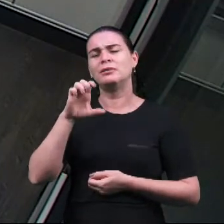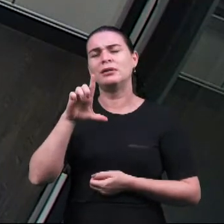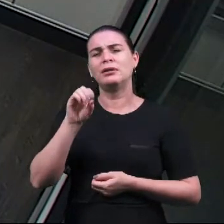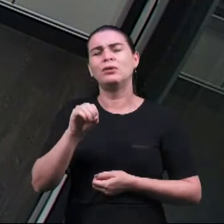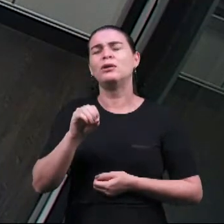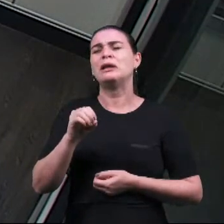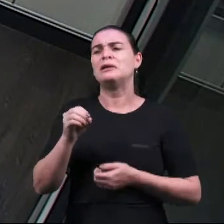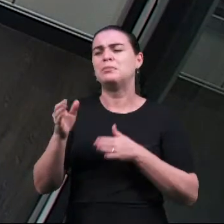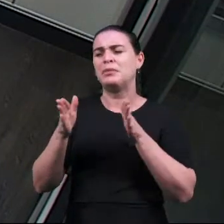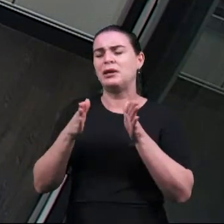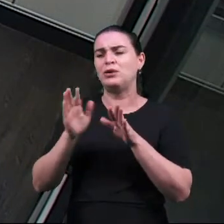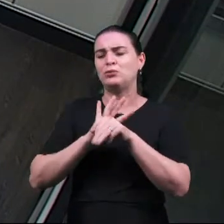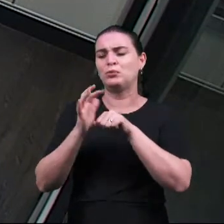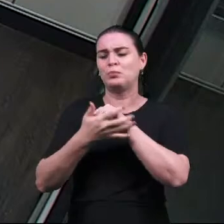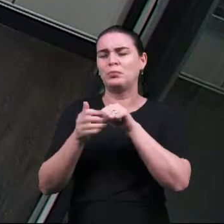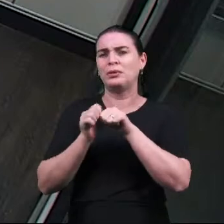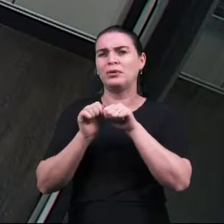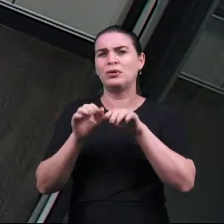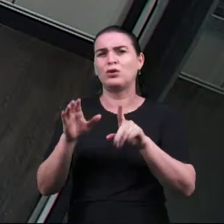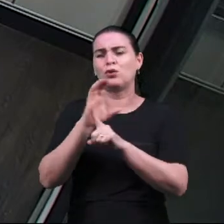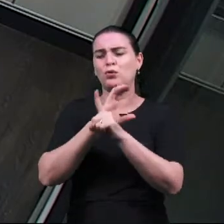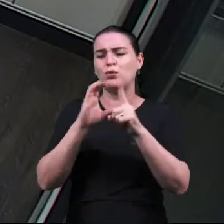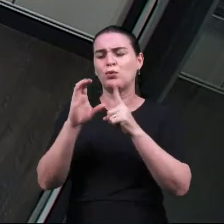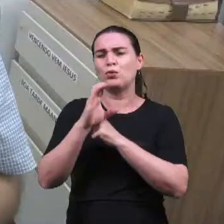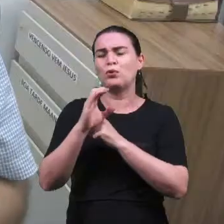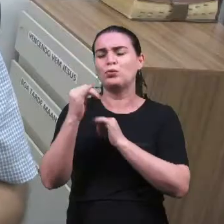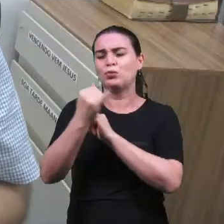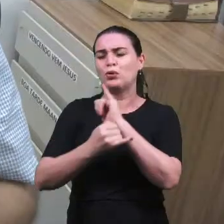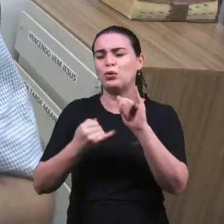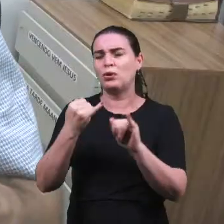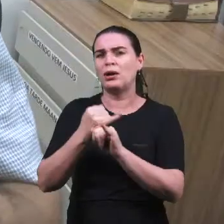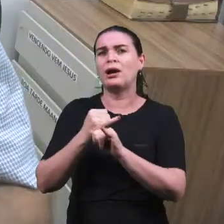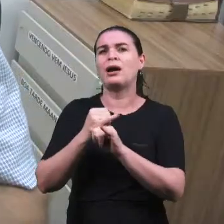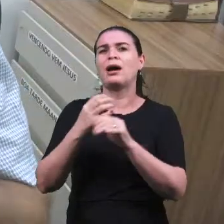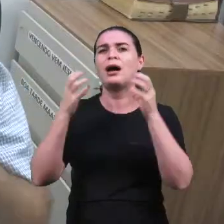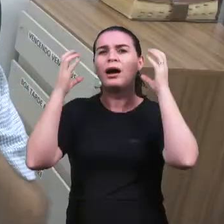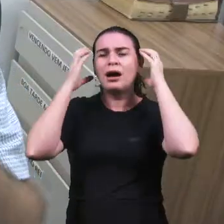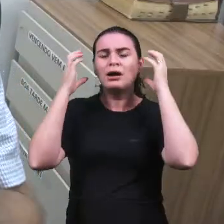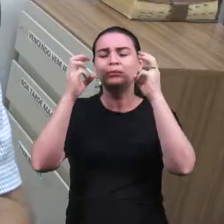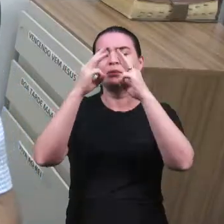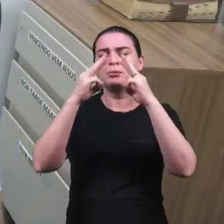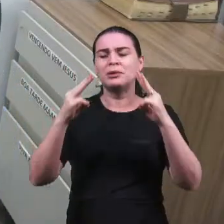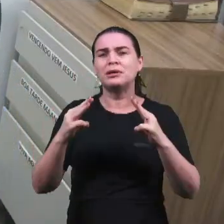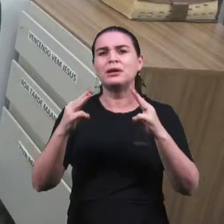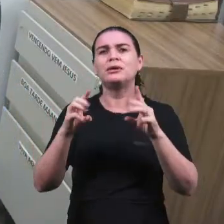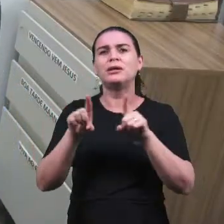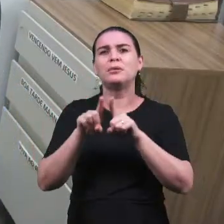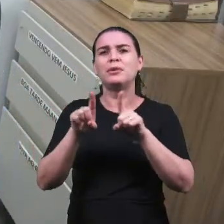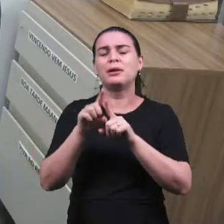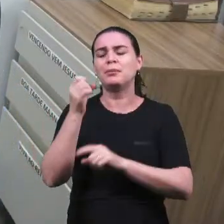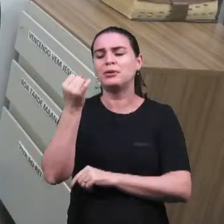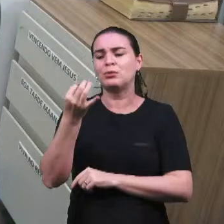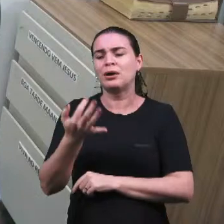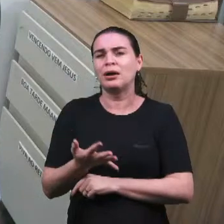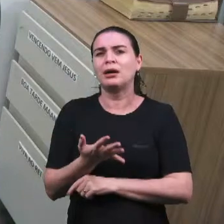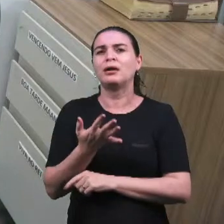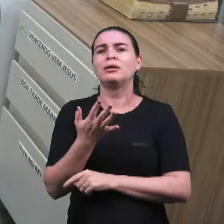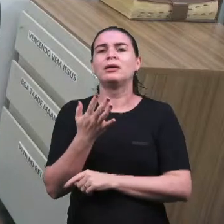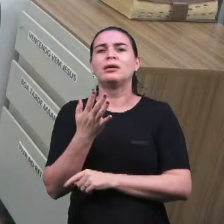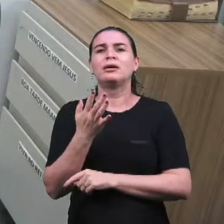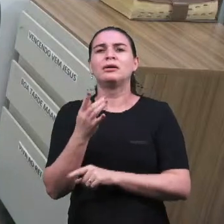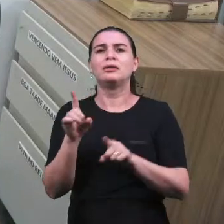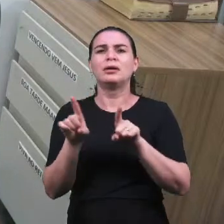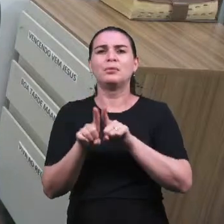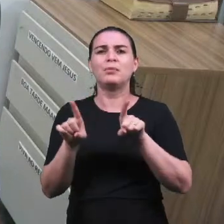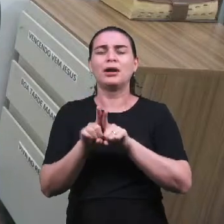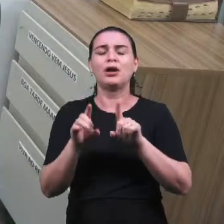os nossos cultos online, madrugada, pela Rádio Manaim, pelo YouTube, pela online, pela rádio, os nossos